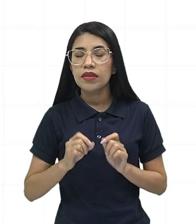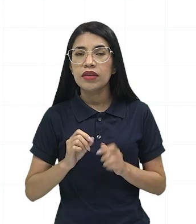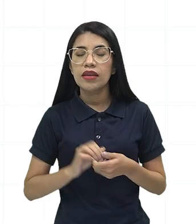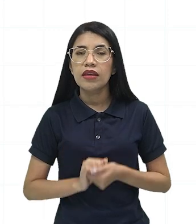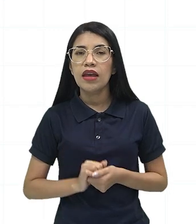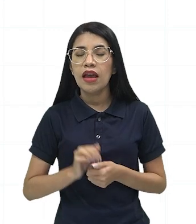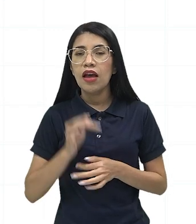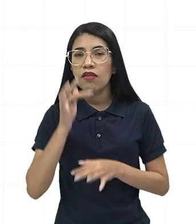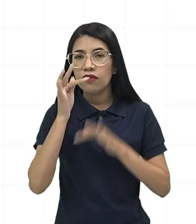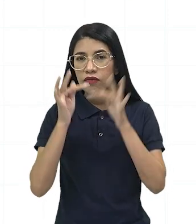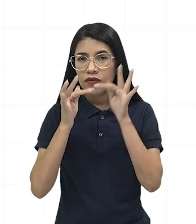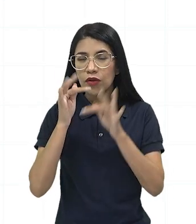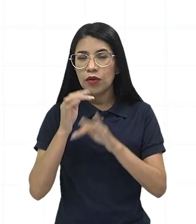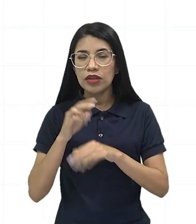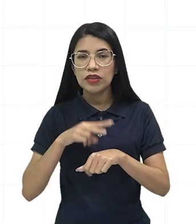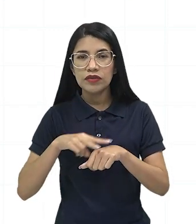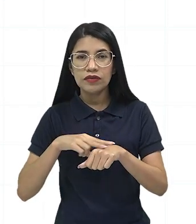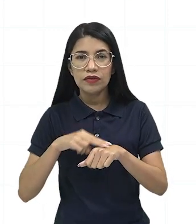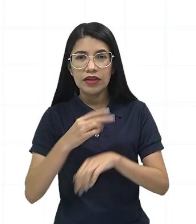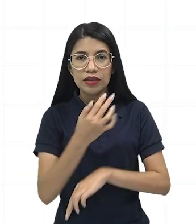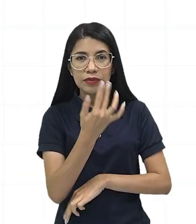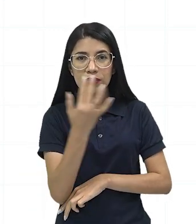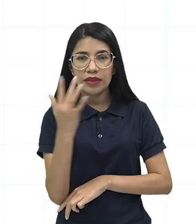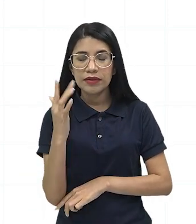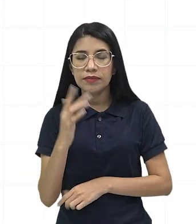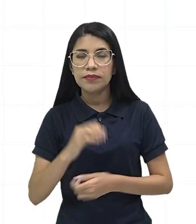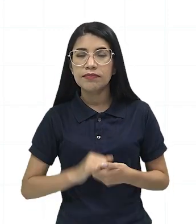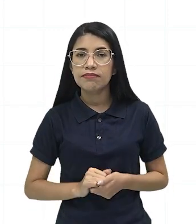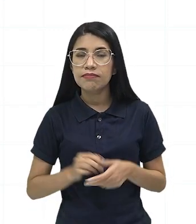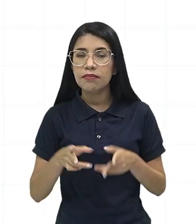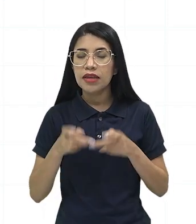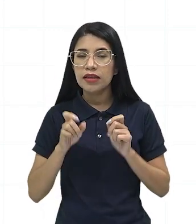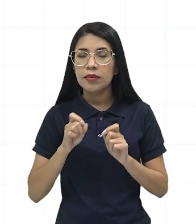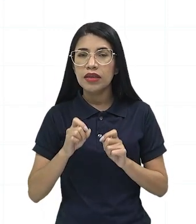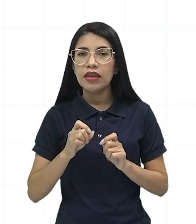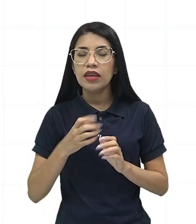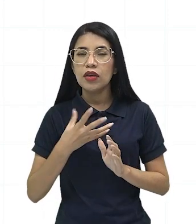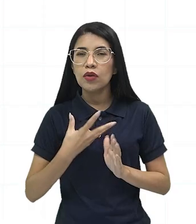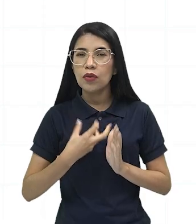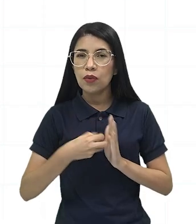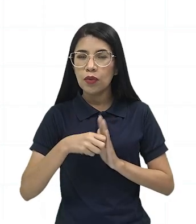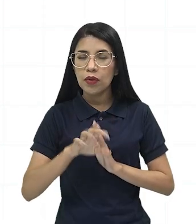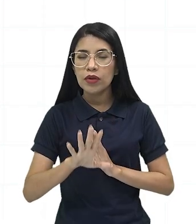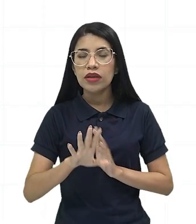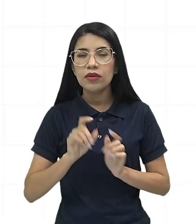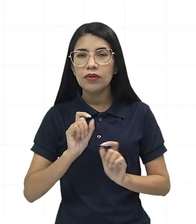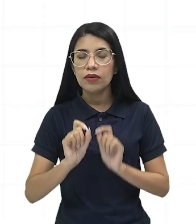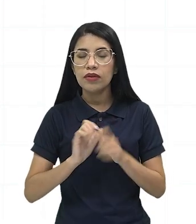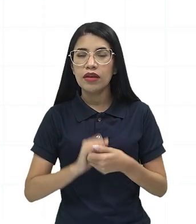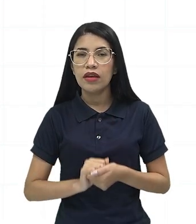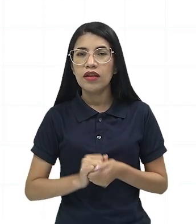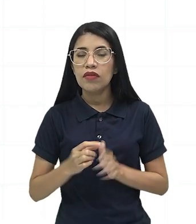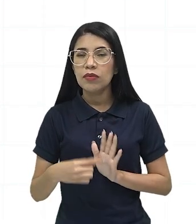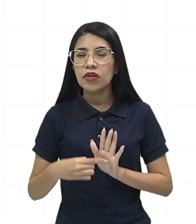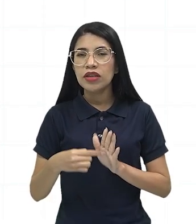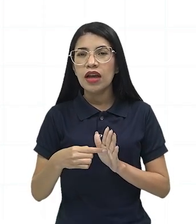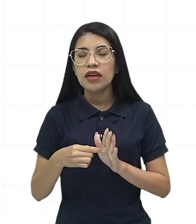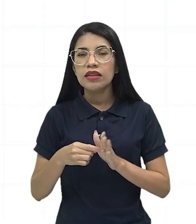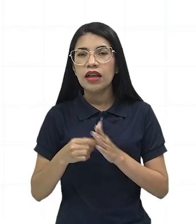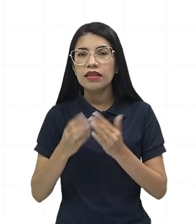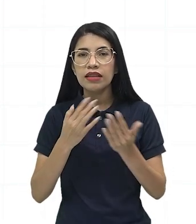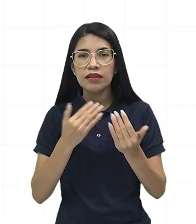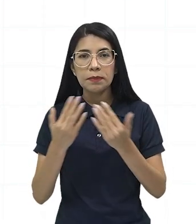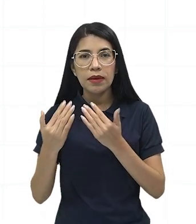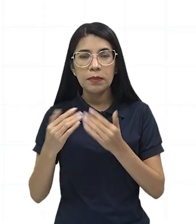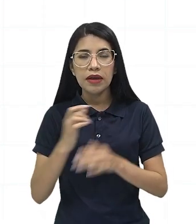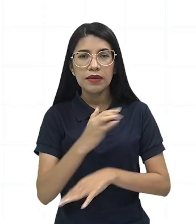Verde Pinheiro, justamente para facilitar. E veja que o nosso eu lírico, a nossa voz, ele vai expressar conversando com a